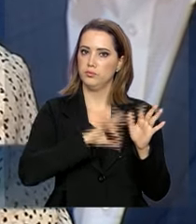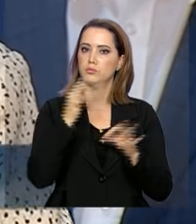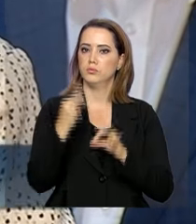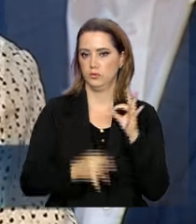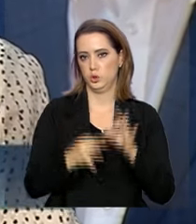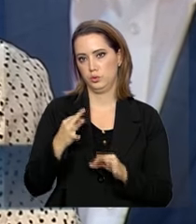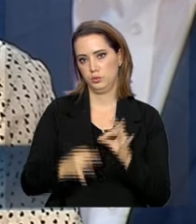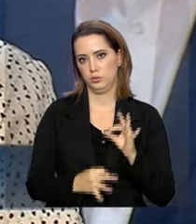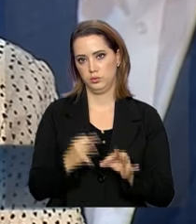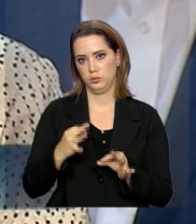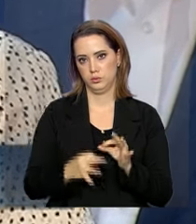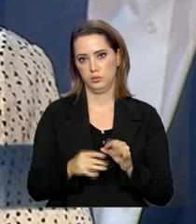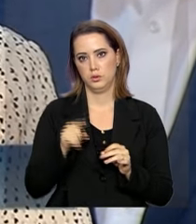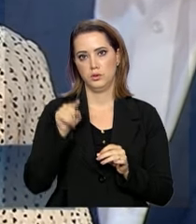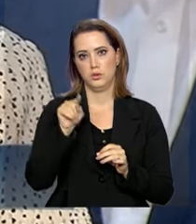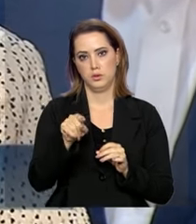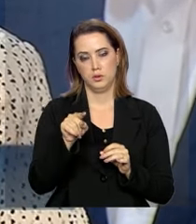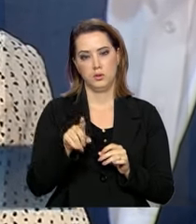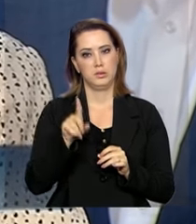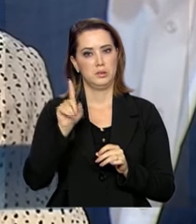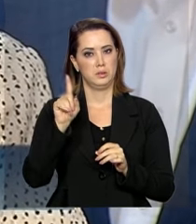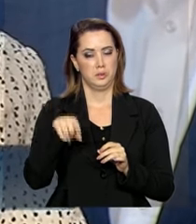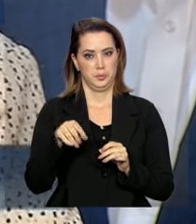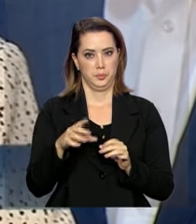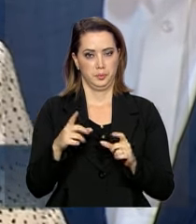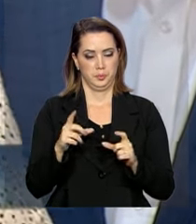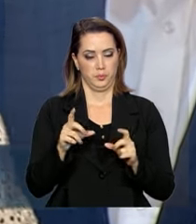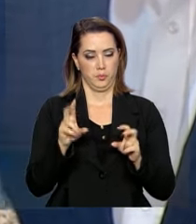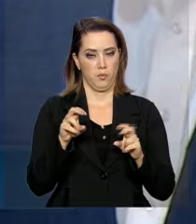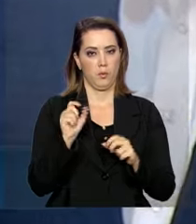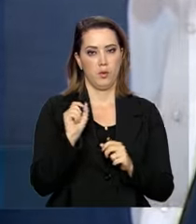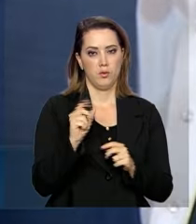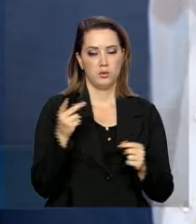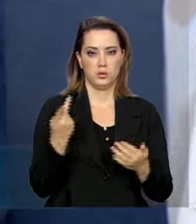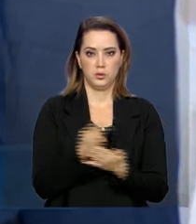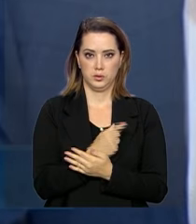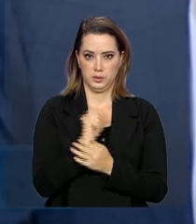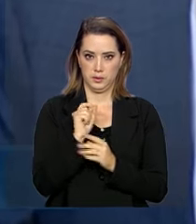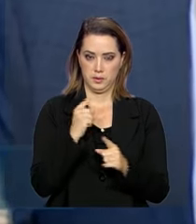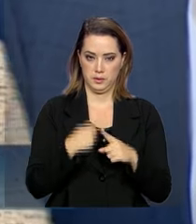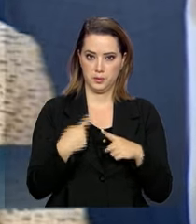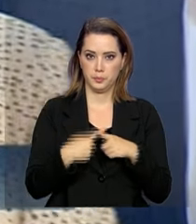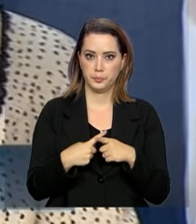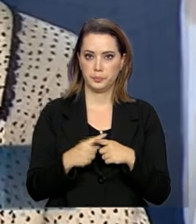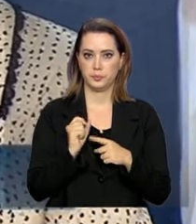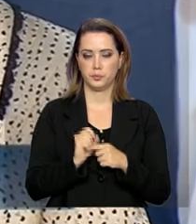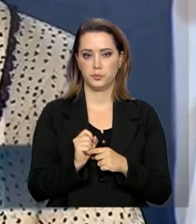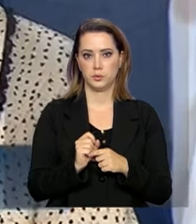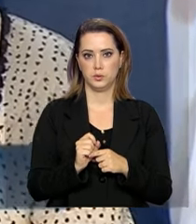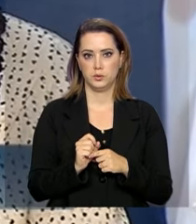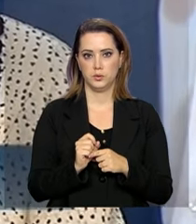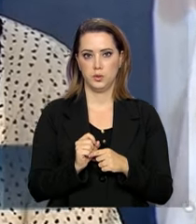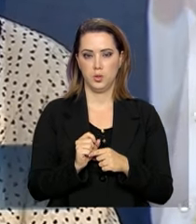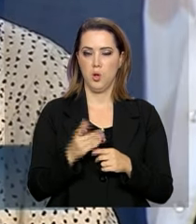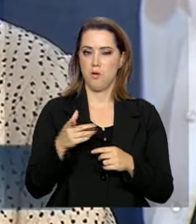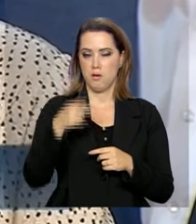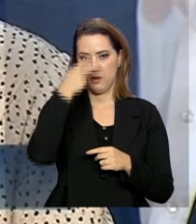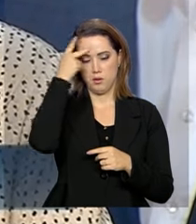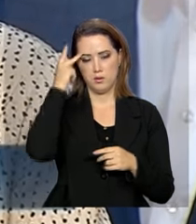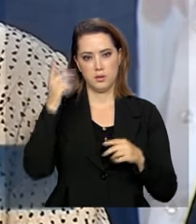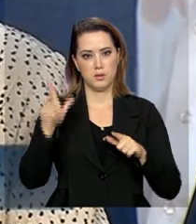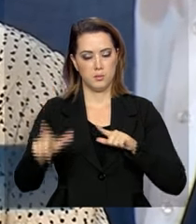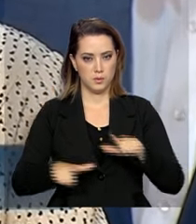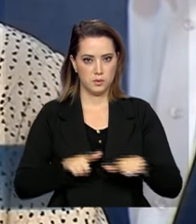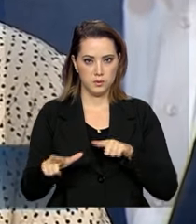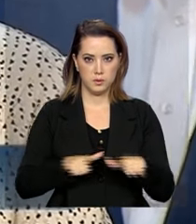Judiciário. A premência da reunião se devia ao fato que os servidores, à